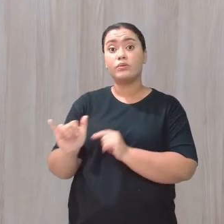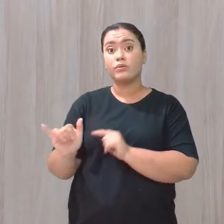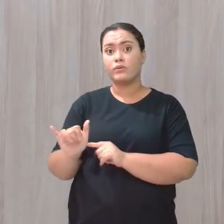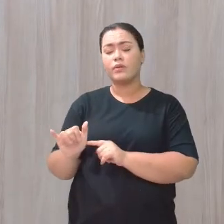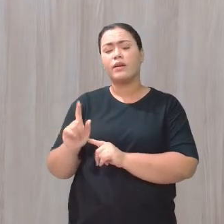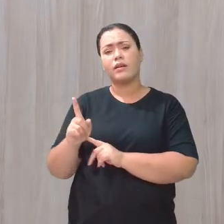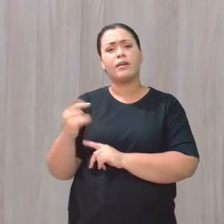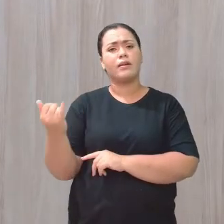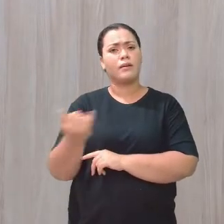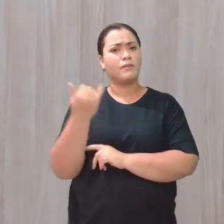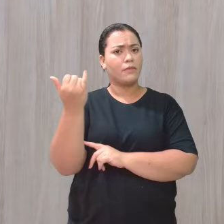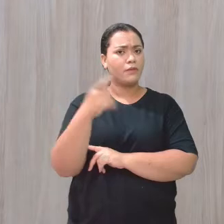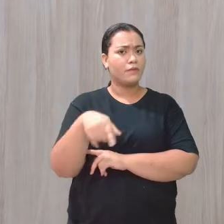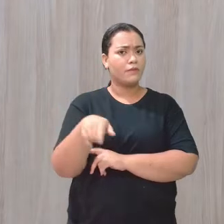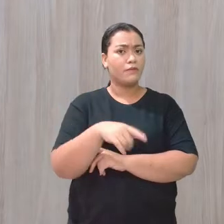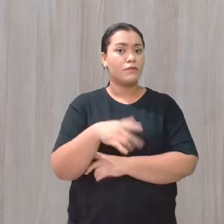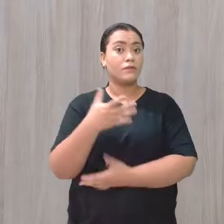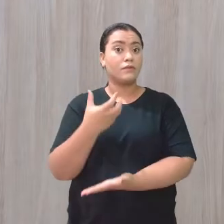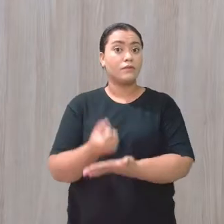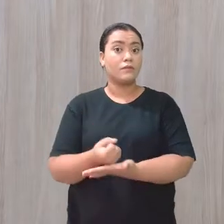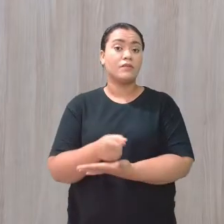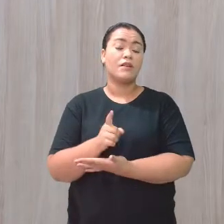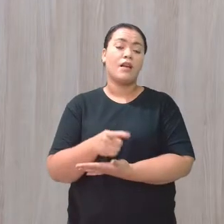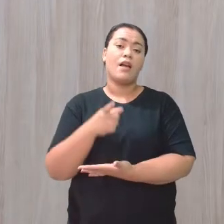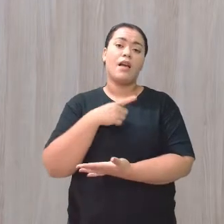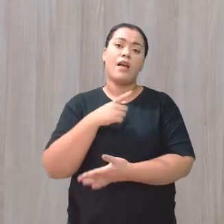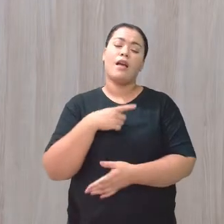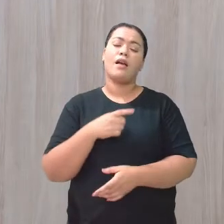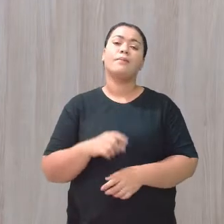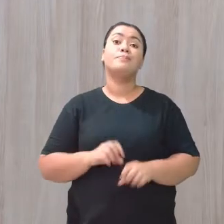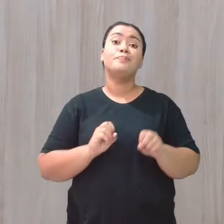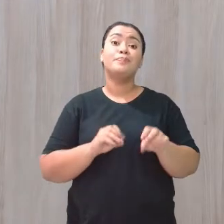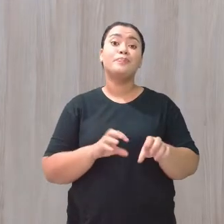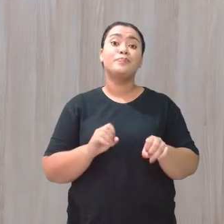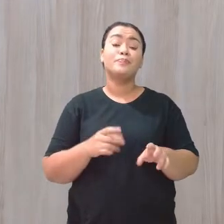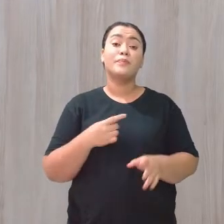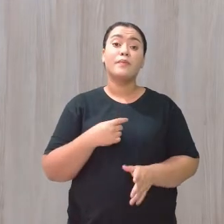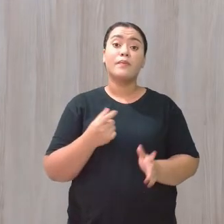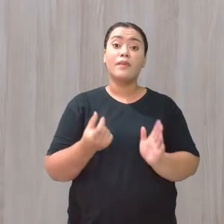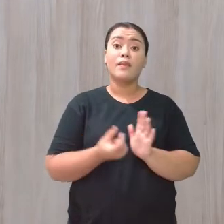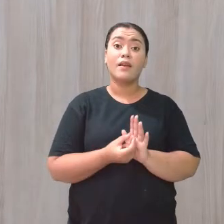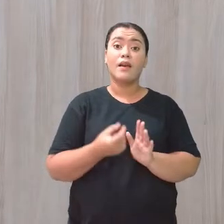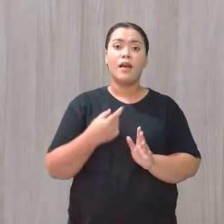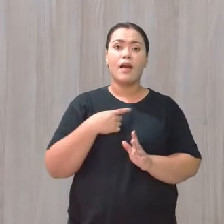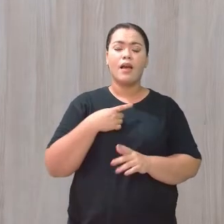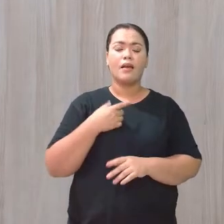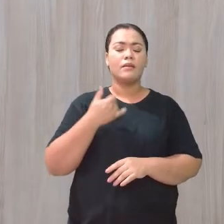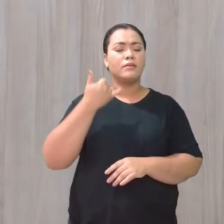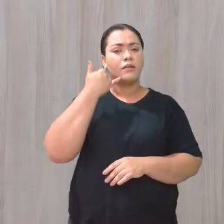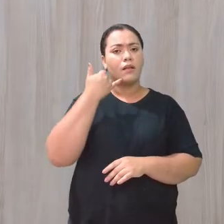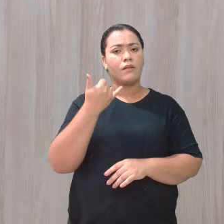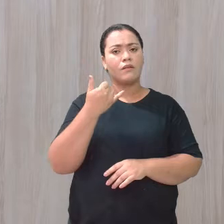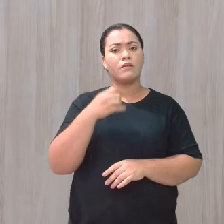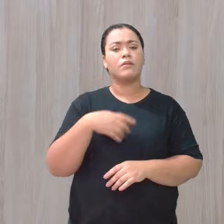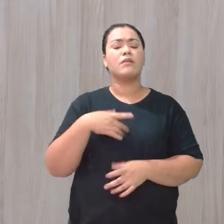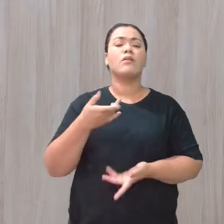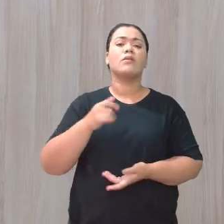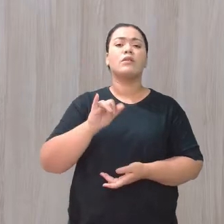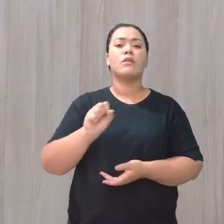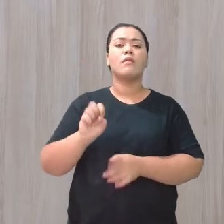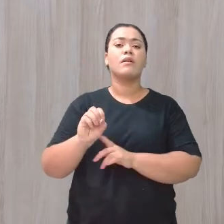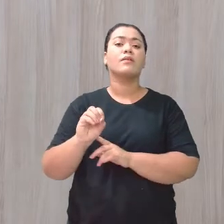é importante que vocês baixem as nossas aulas aí com o QR Code, peguem o celular ou iOS